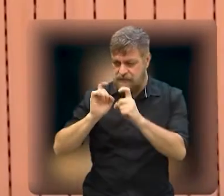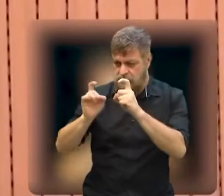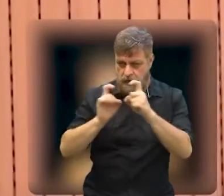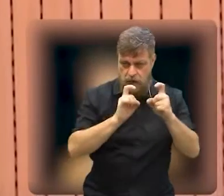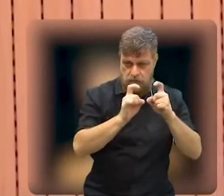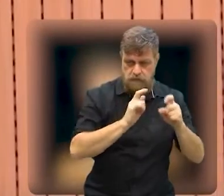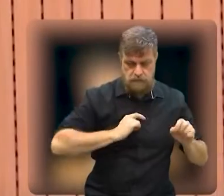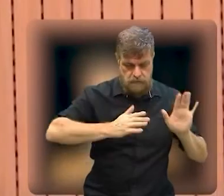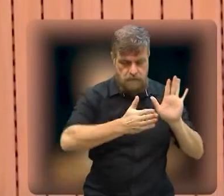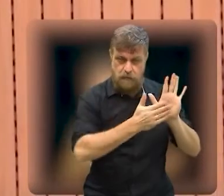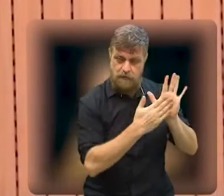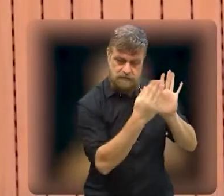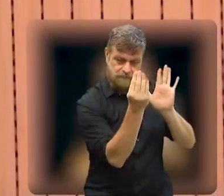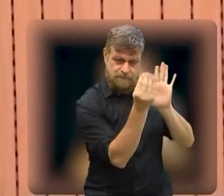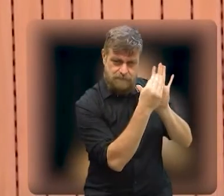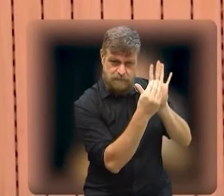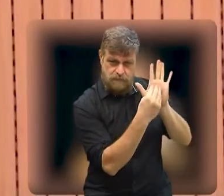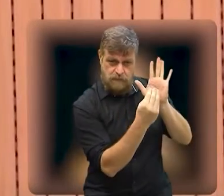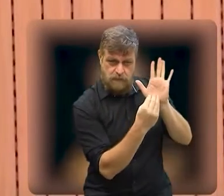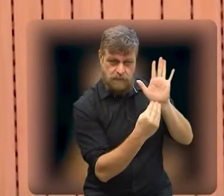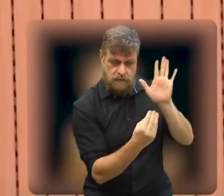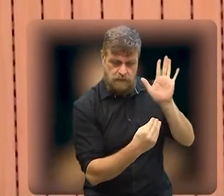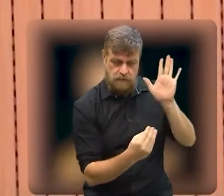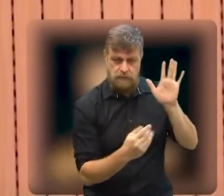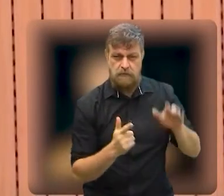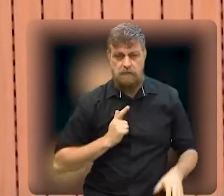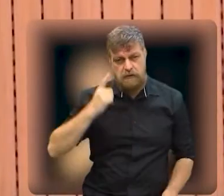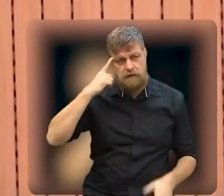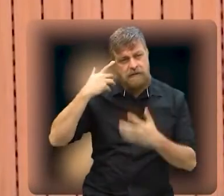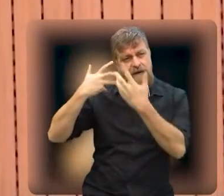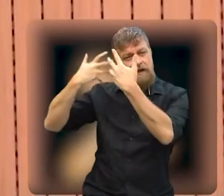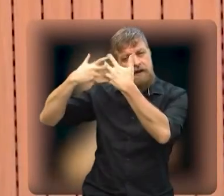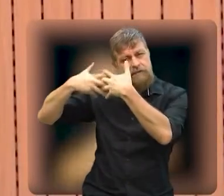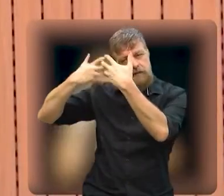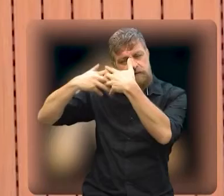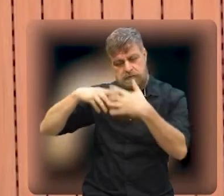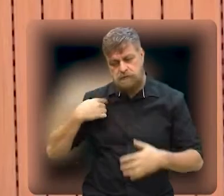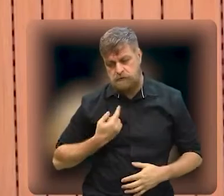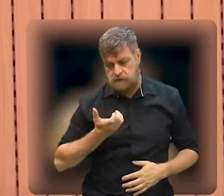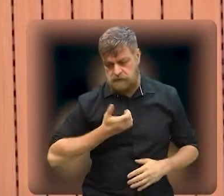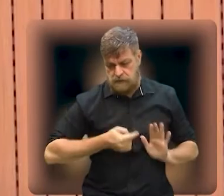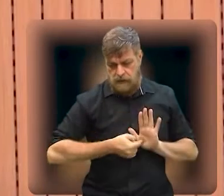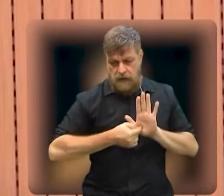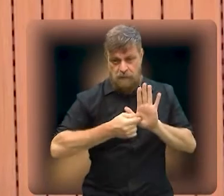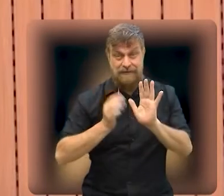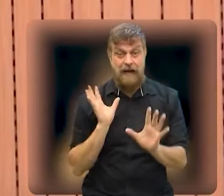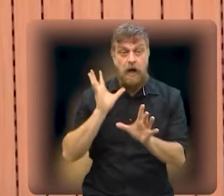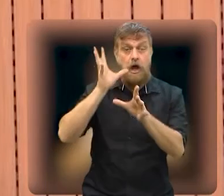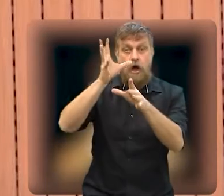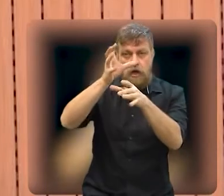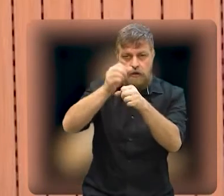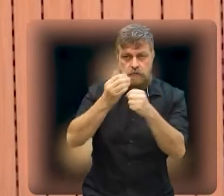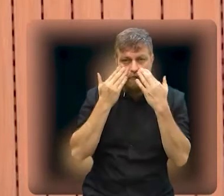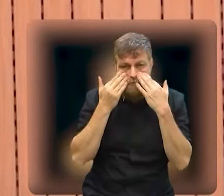saiu ou uma proposta, ou um encaminhamento, ou uma reflexão, enfim, a gente quer apresentar todas nesse